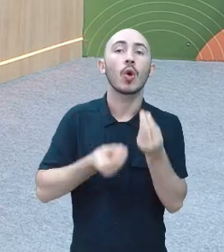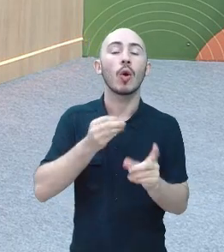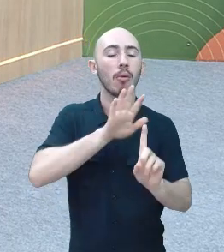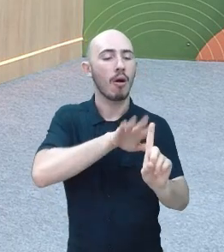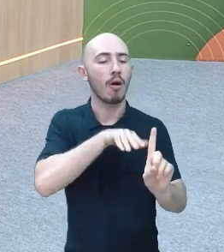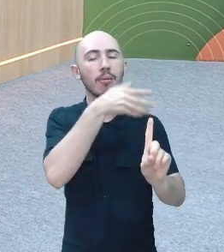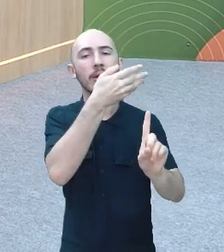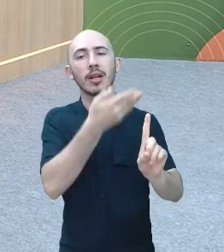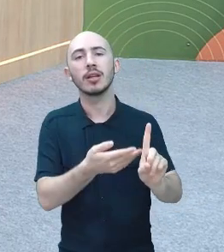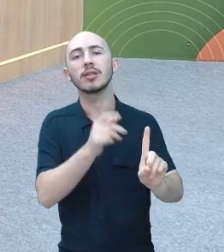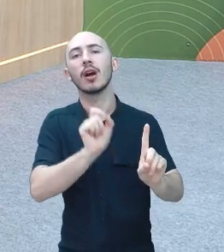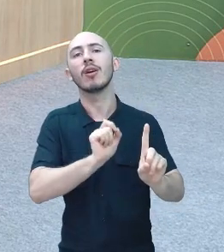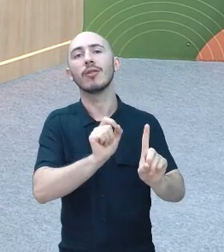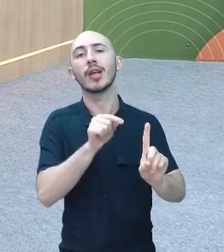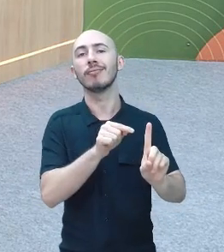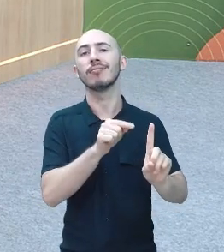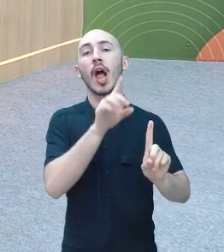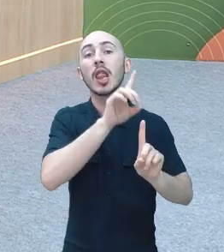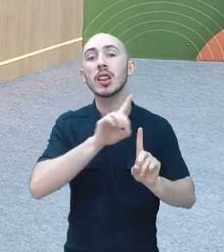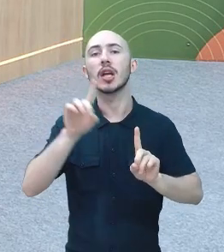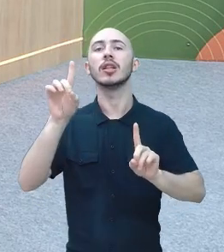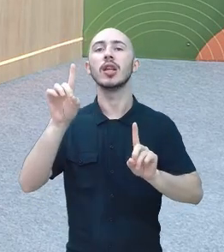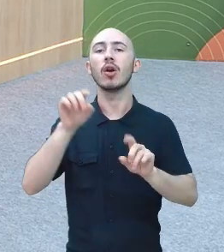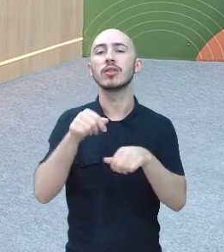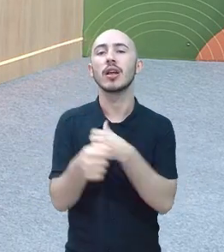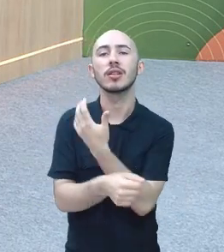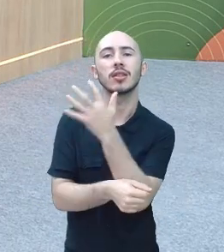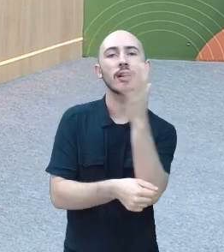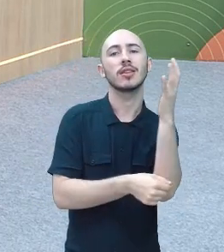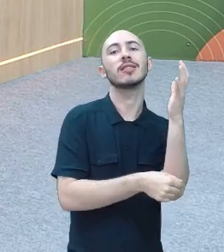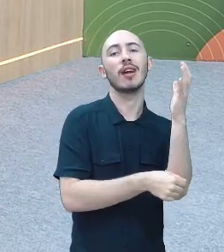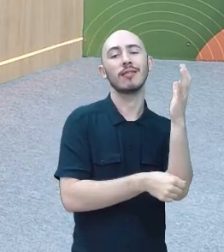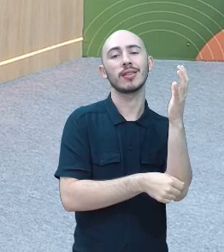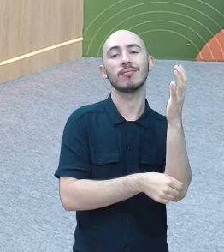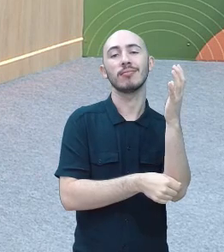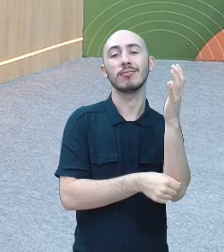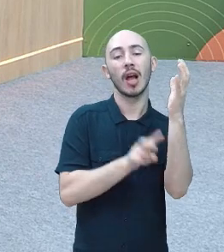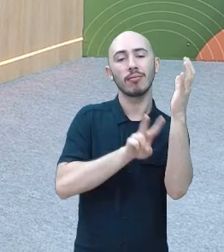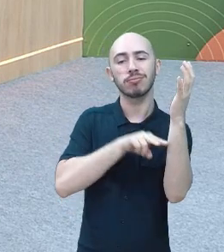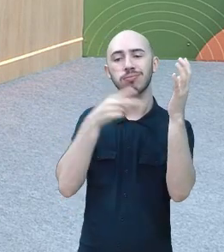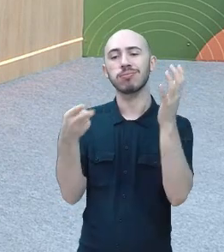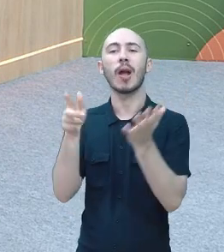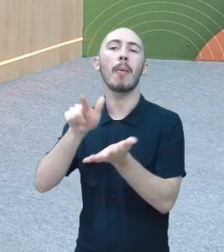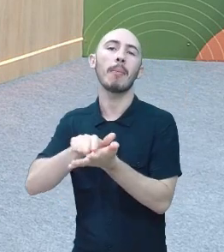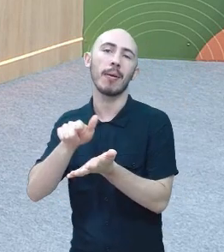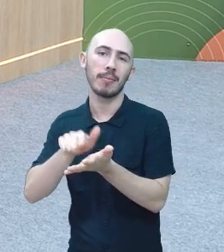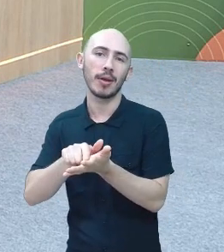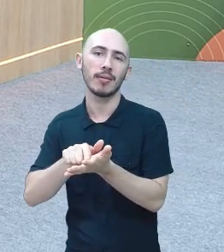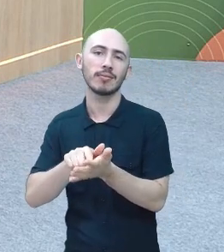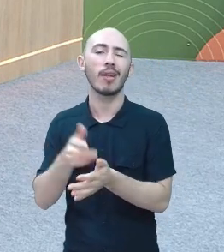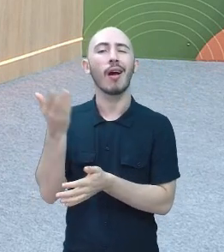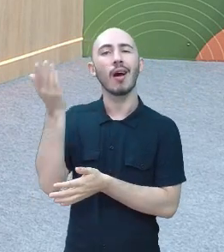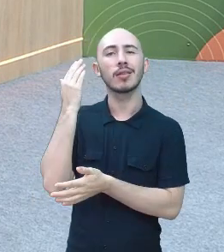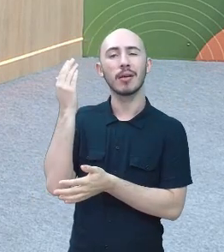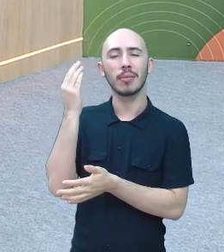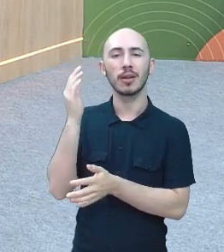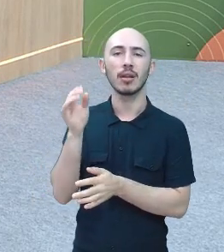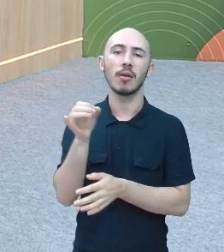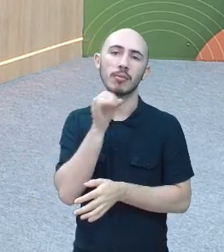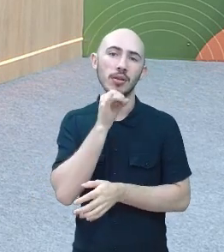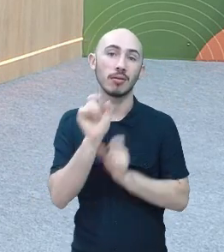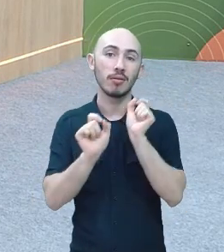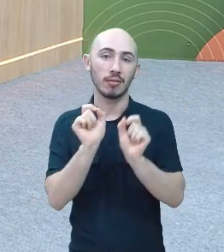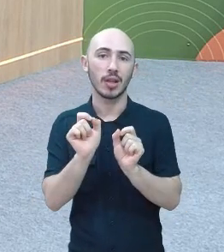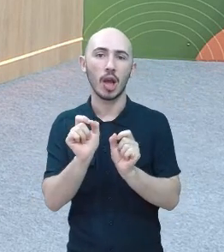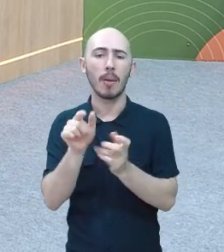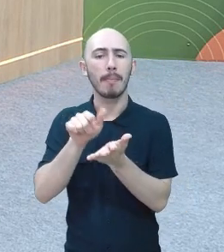de honrar as forças divinas das árvores que a originaram. Então, antigamente a gente tinha essa ideia de que cortar o papel, que